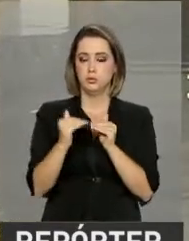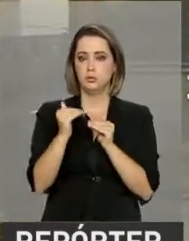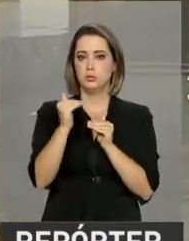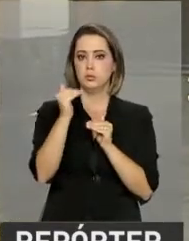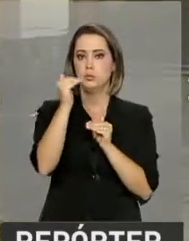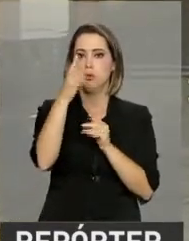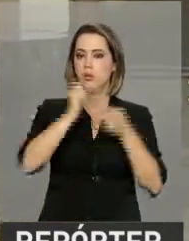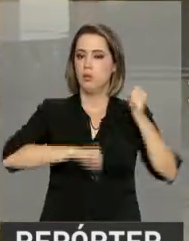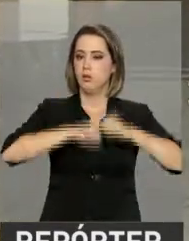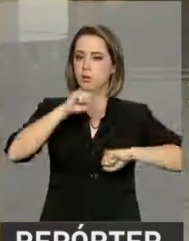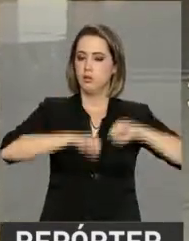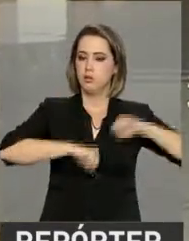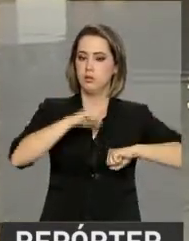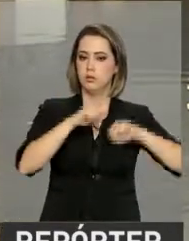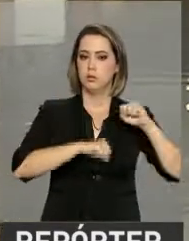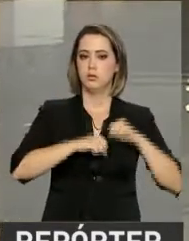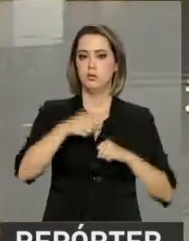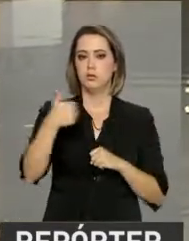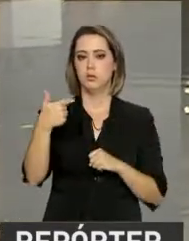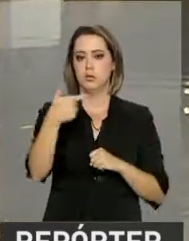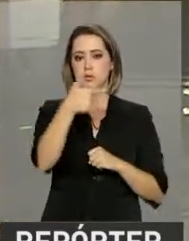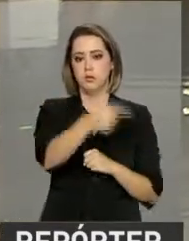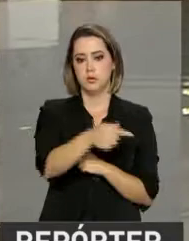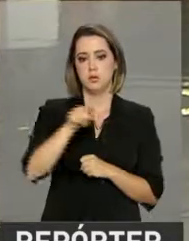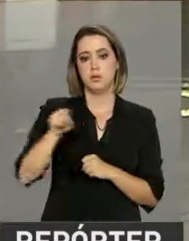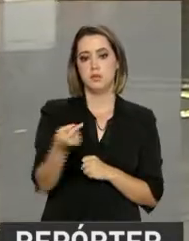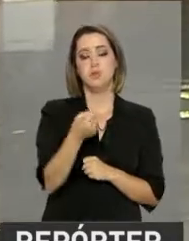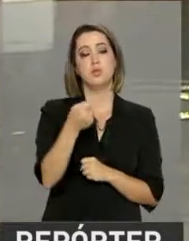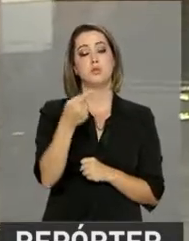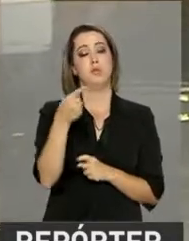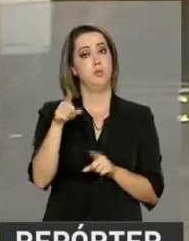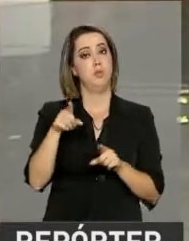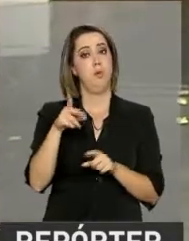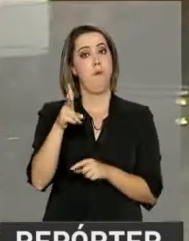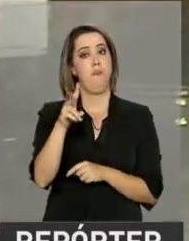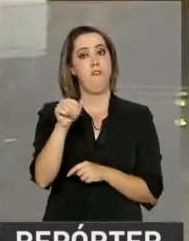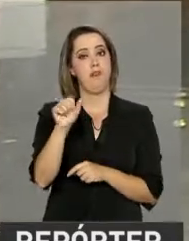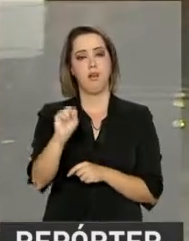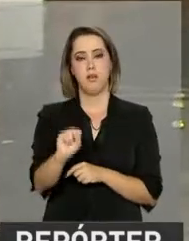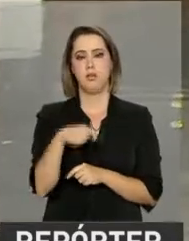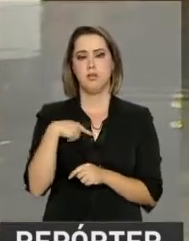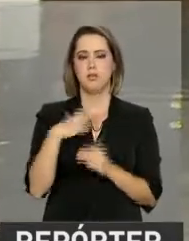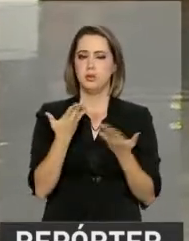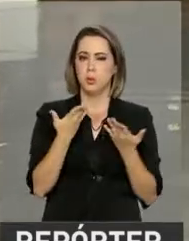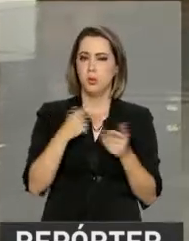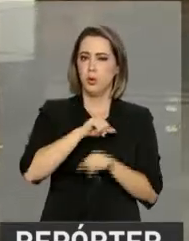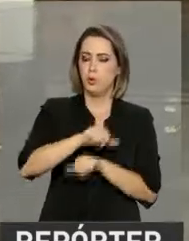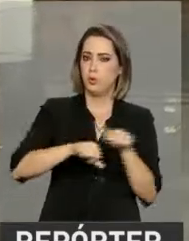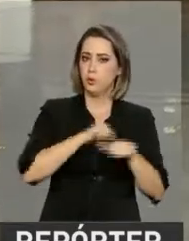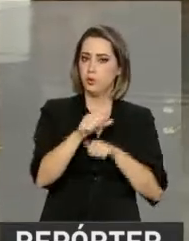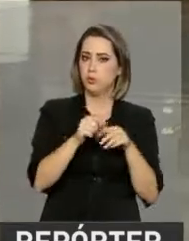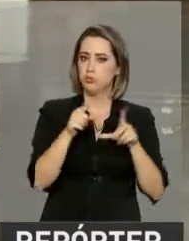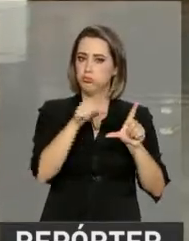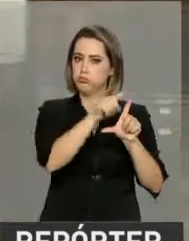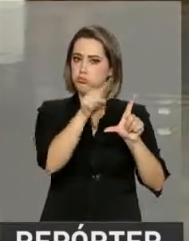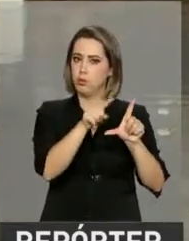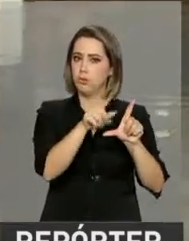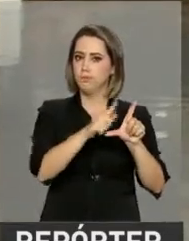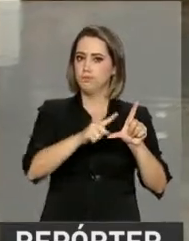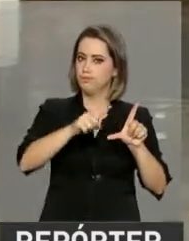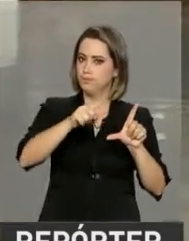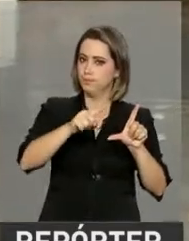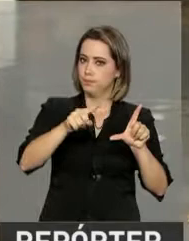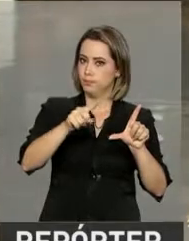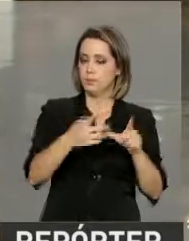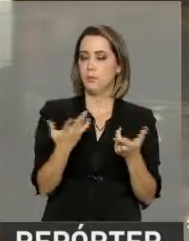setor industrial com 17.501 vagas, o que reverteu aí a tendência de queda. O presidente Michel Temer, nos seus